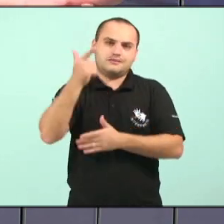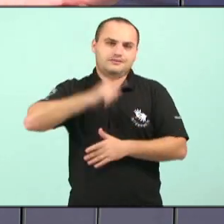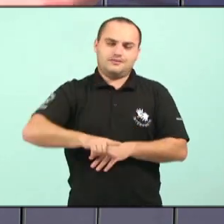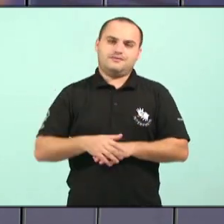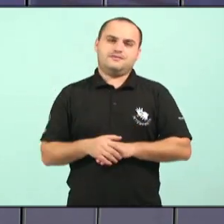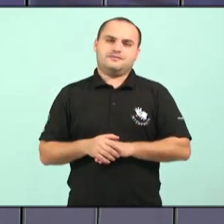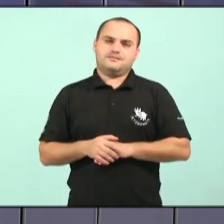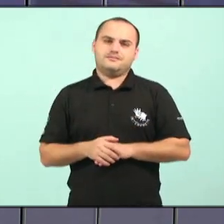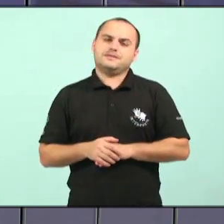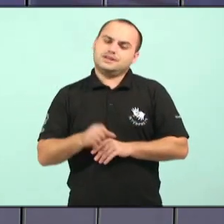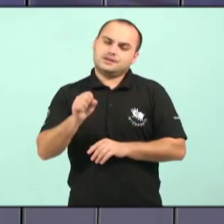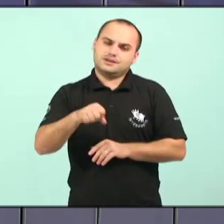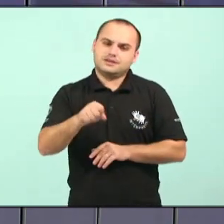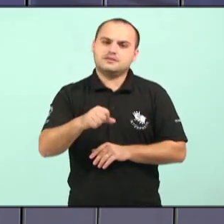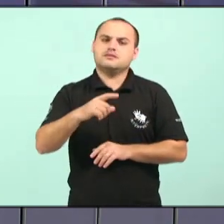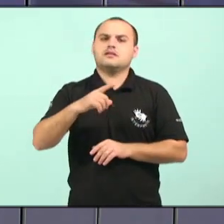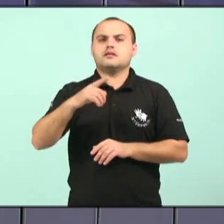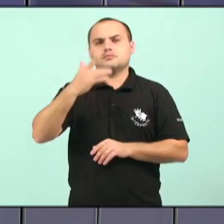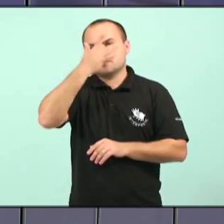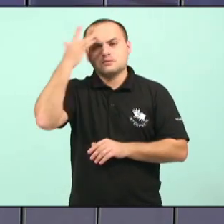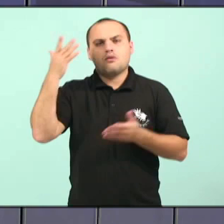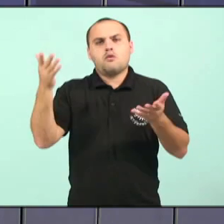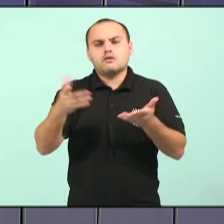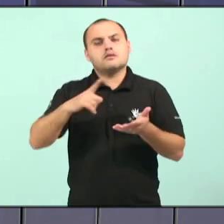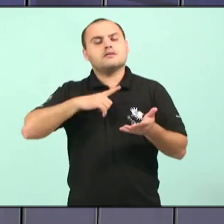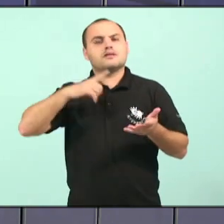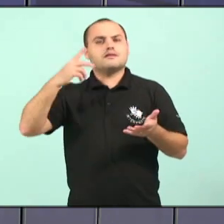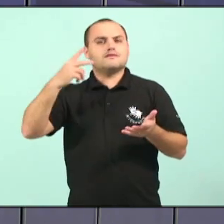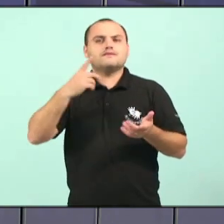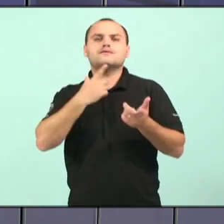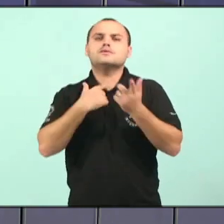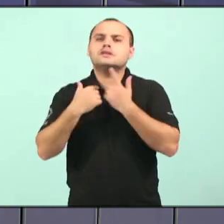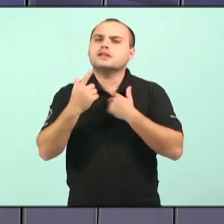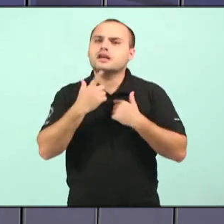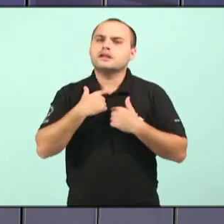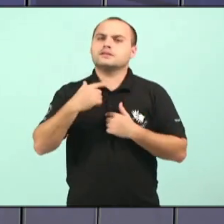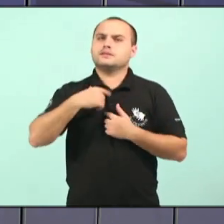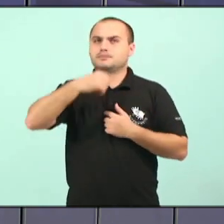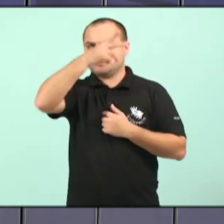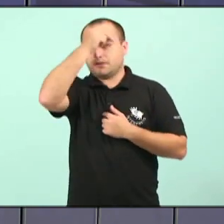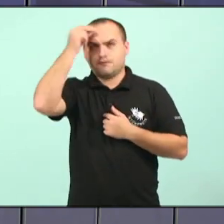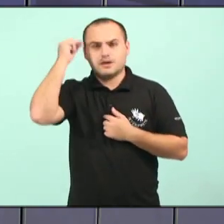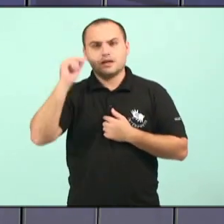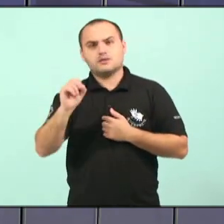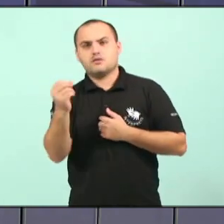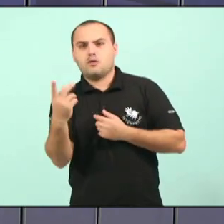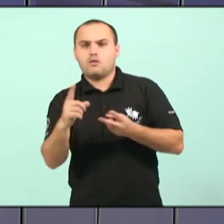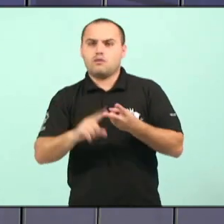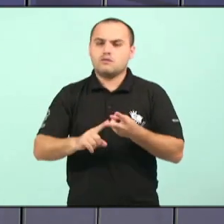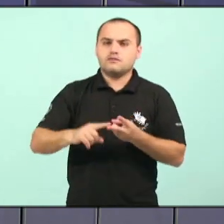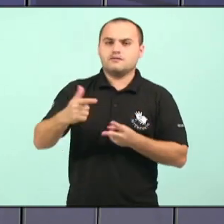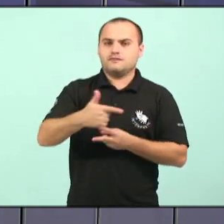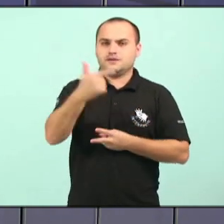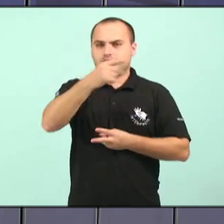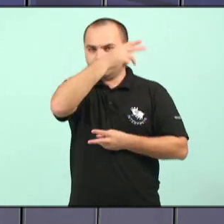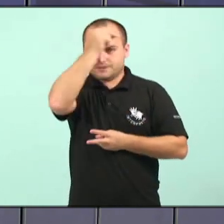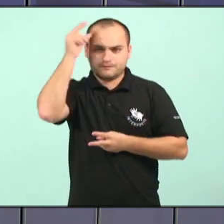do processo político tem vontade de ser prefeito, ser um vice-prefeito, mas é preciso analisar as condições